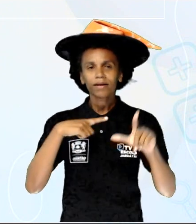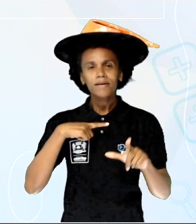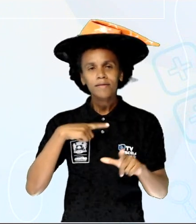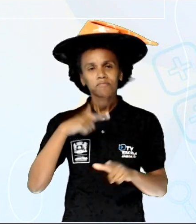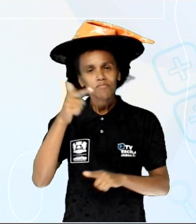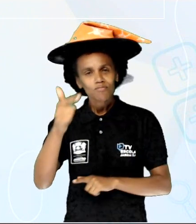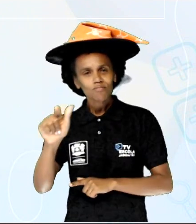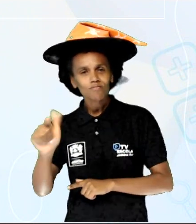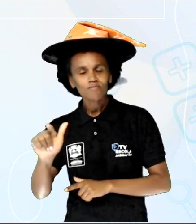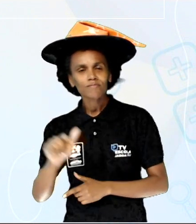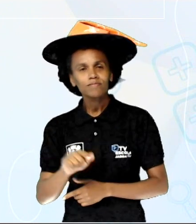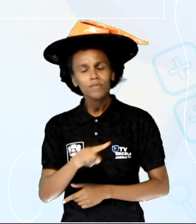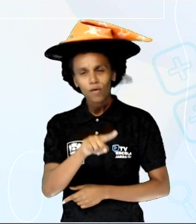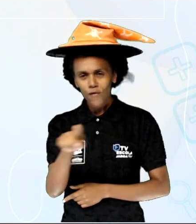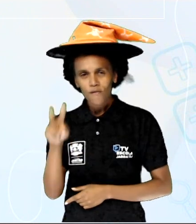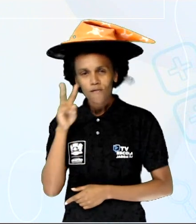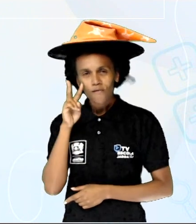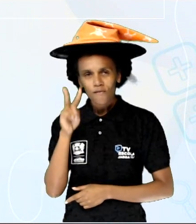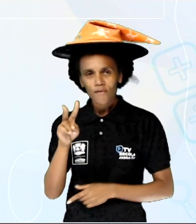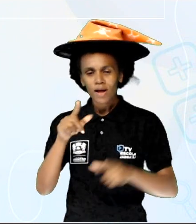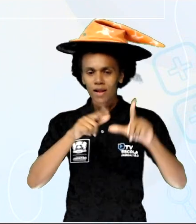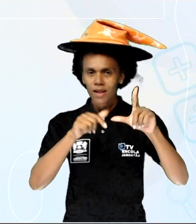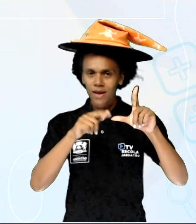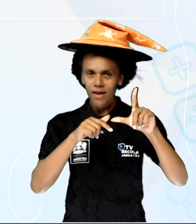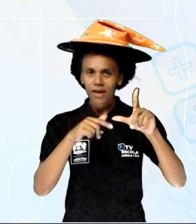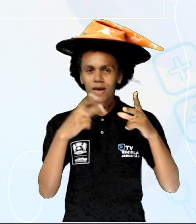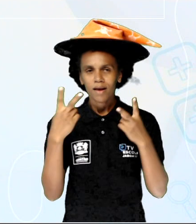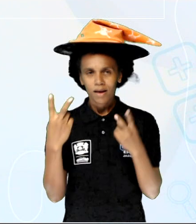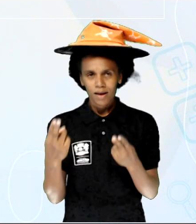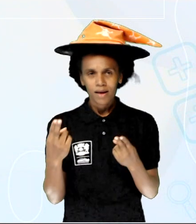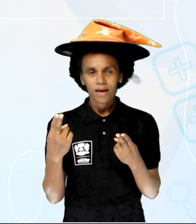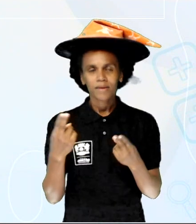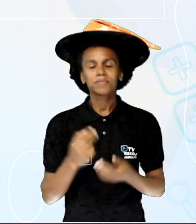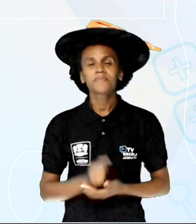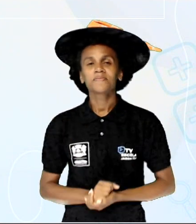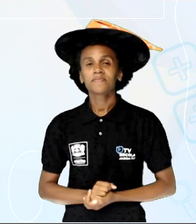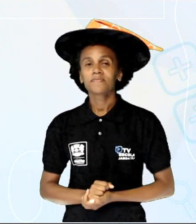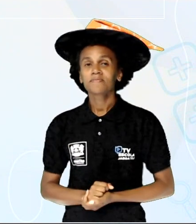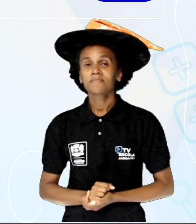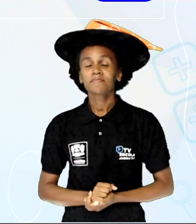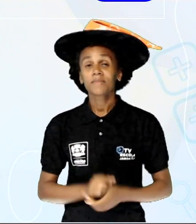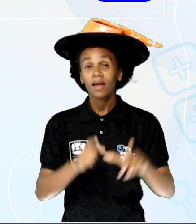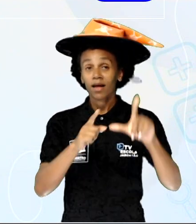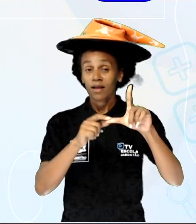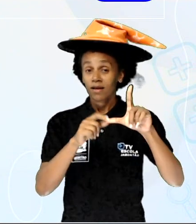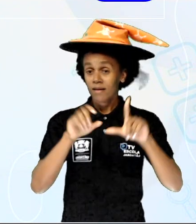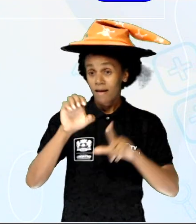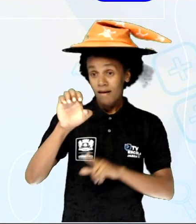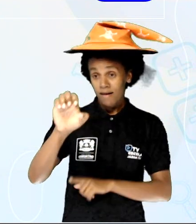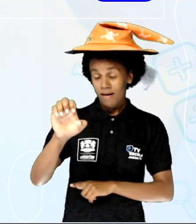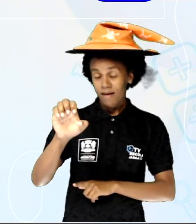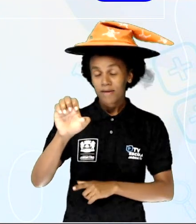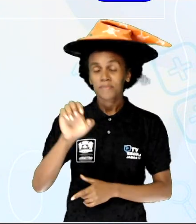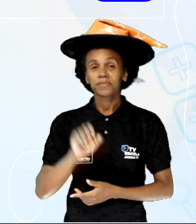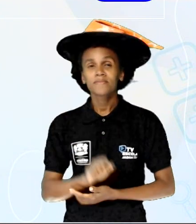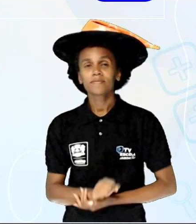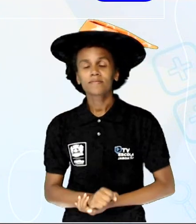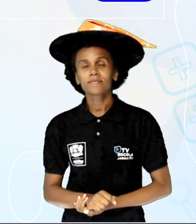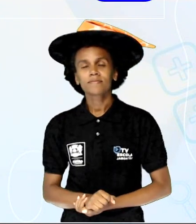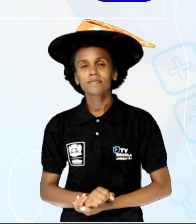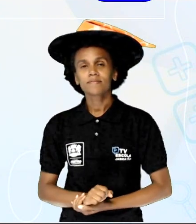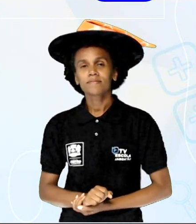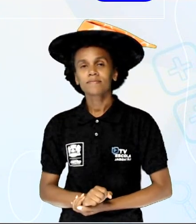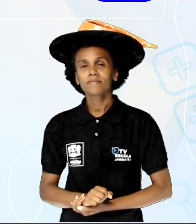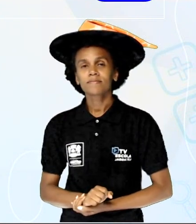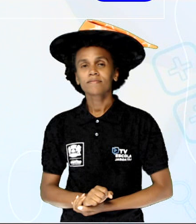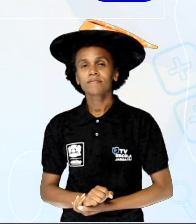igual um eu tô vendo aí Ó a letra e duas vezes uma duas e